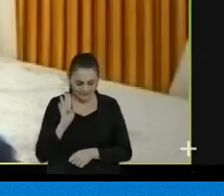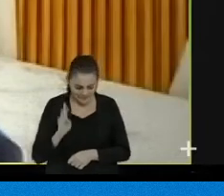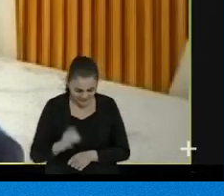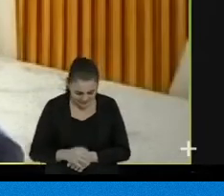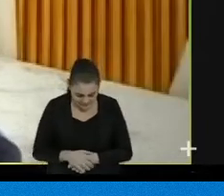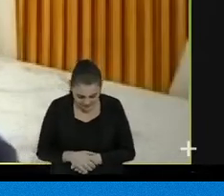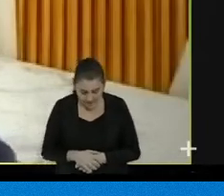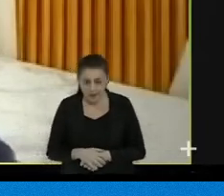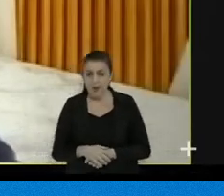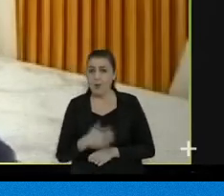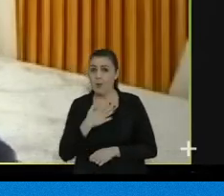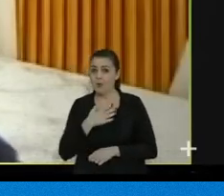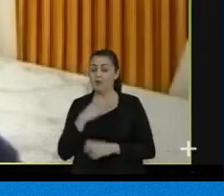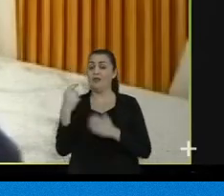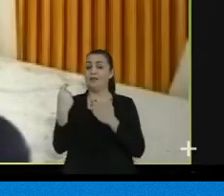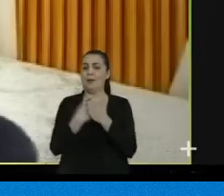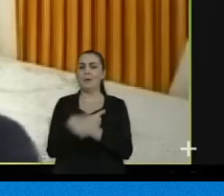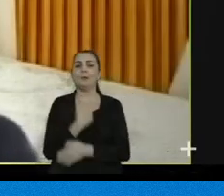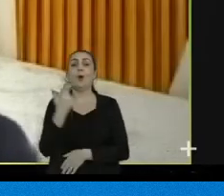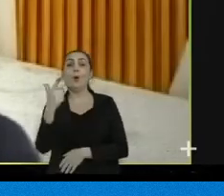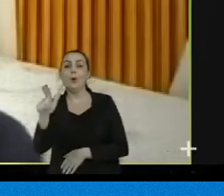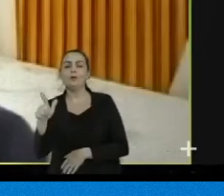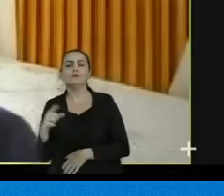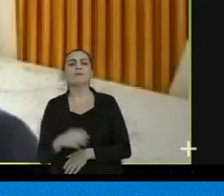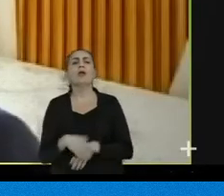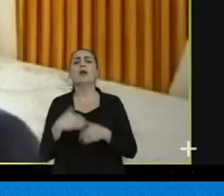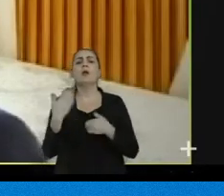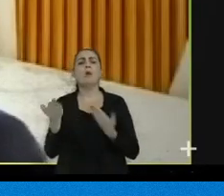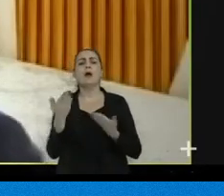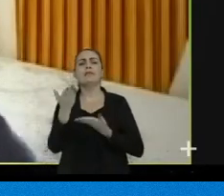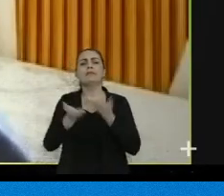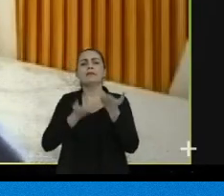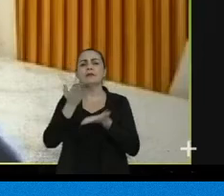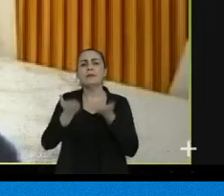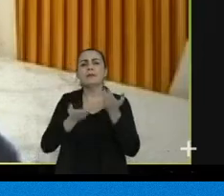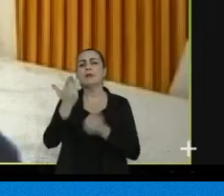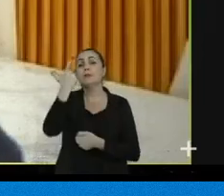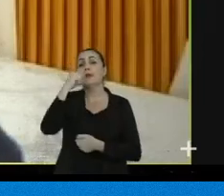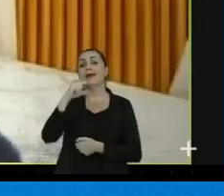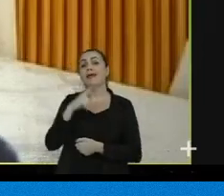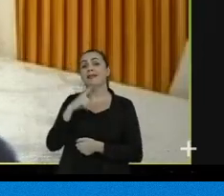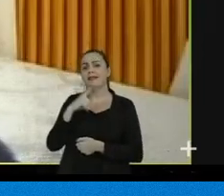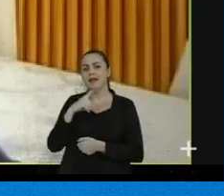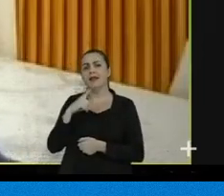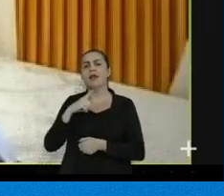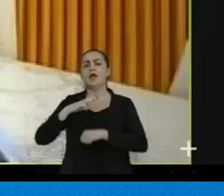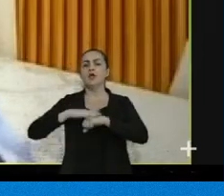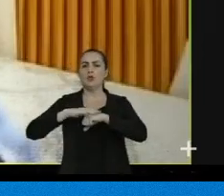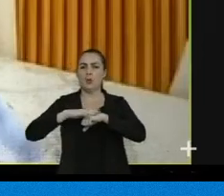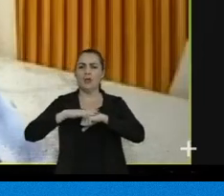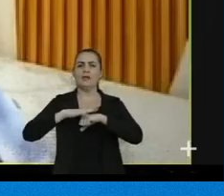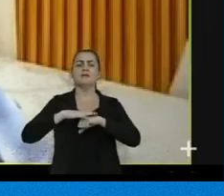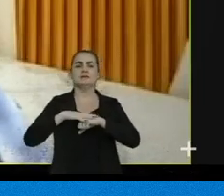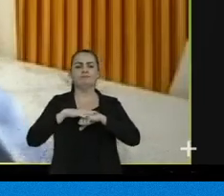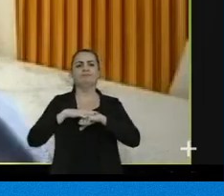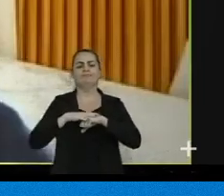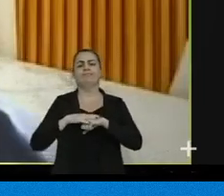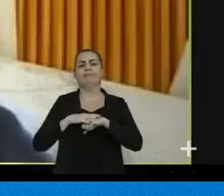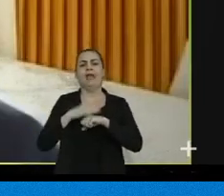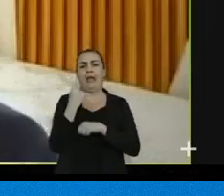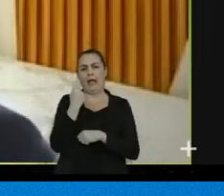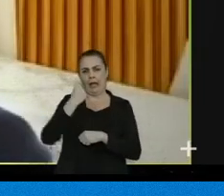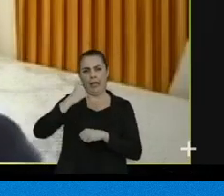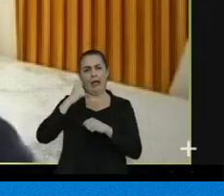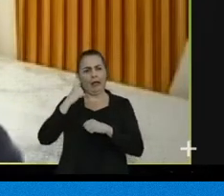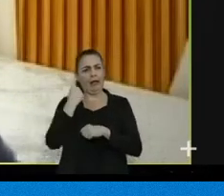uma. Qual o tratamento para quem tem doença autoimune de tireoide? Bom, se a pessoa tiver hipotireoidismo, ela